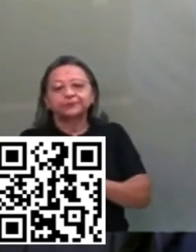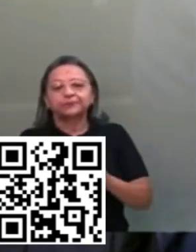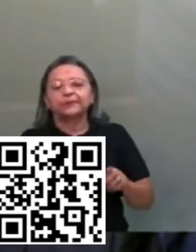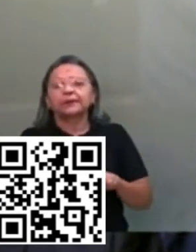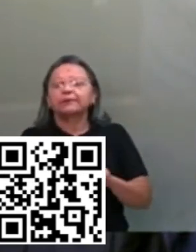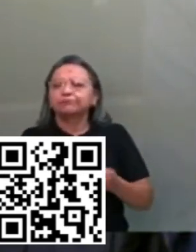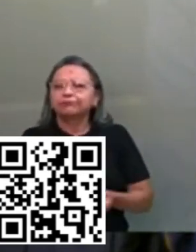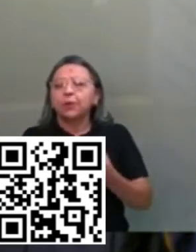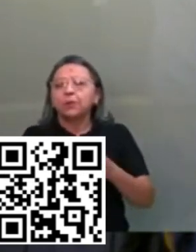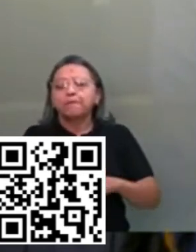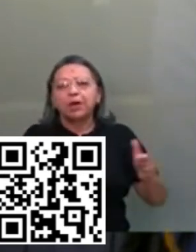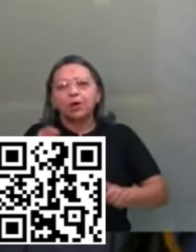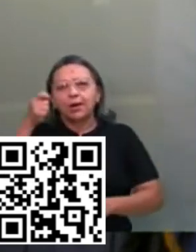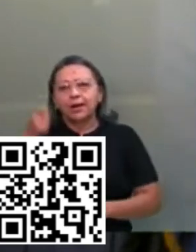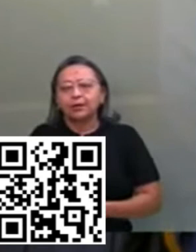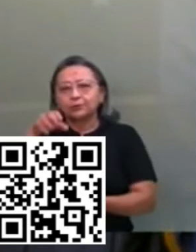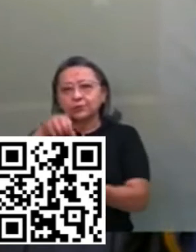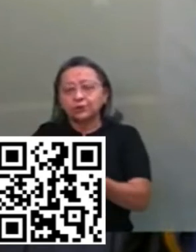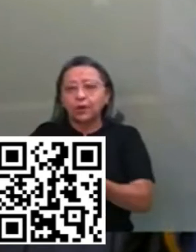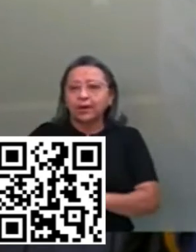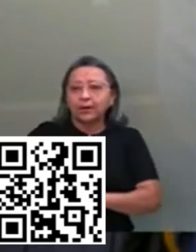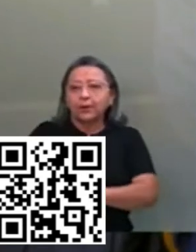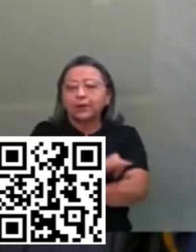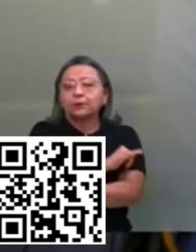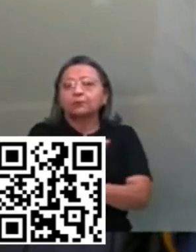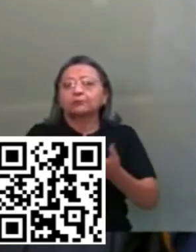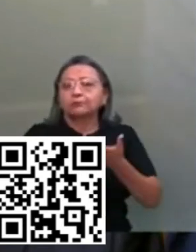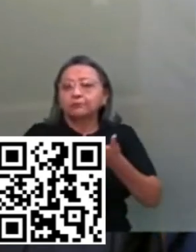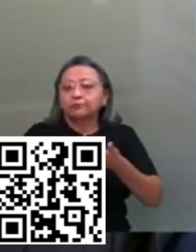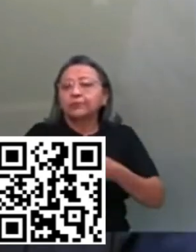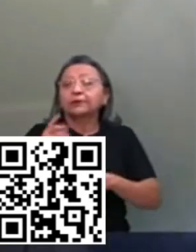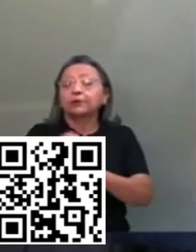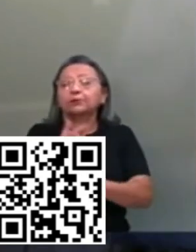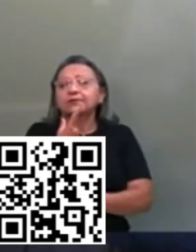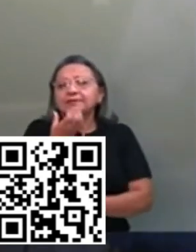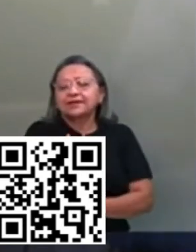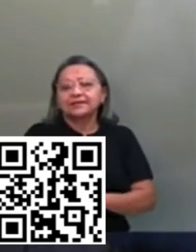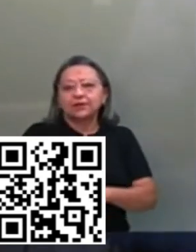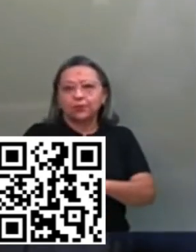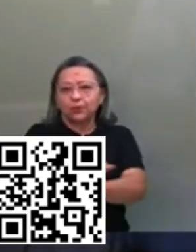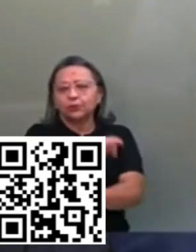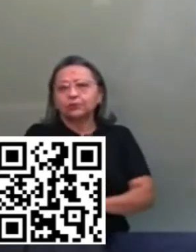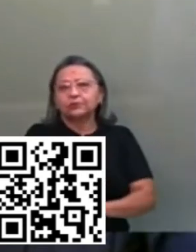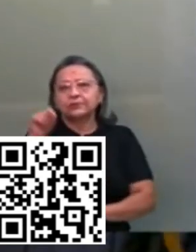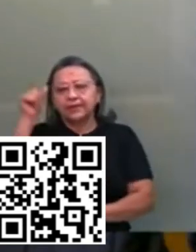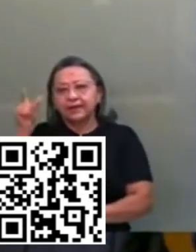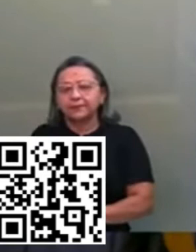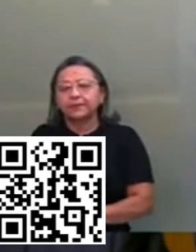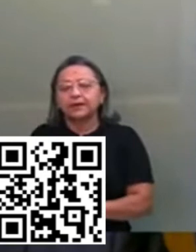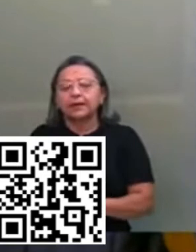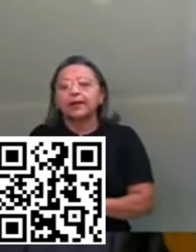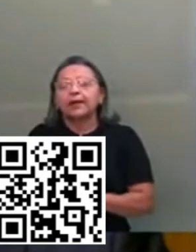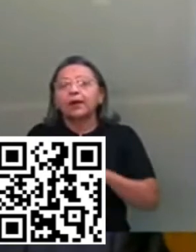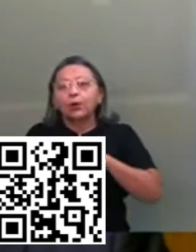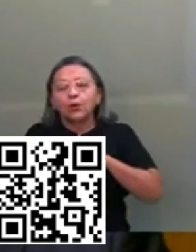Promoveremos um dos maiores leilões do setor aeroportuário, abrangendo 16 aeroportos, com destaque para os terminais de Congonhas,